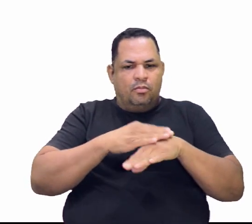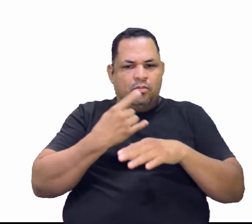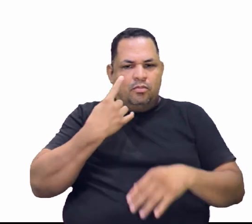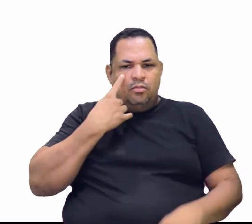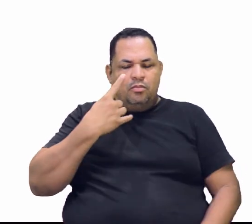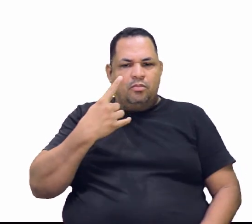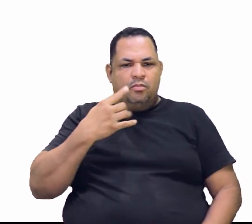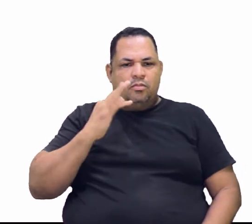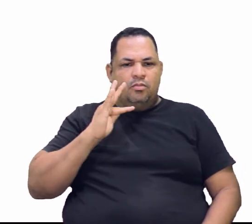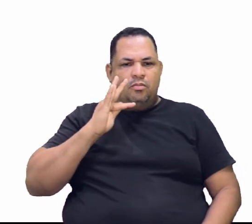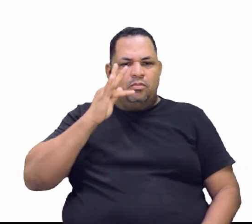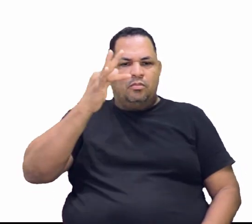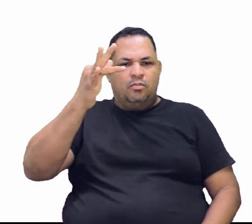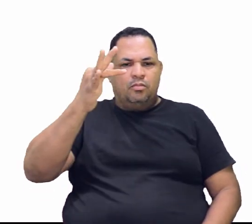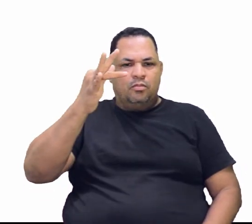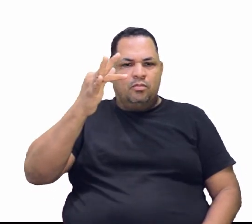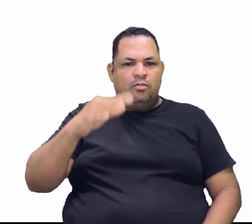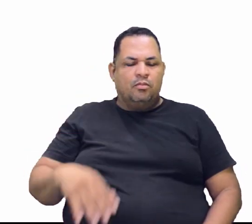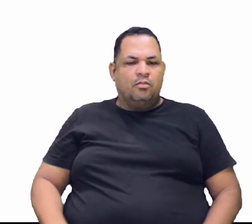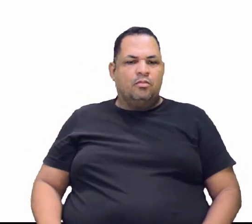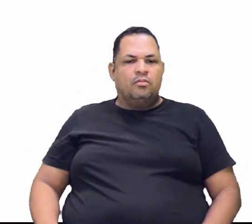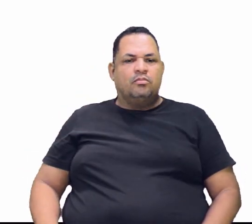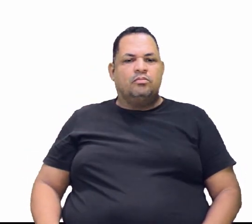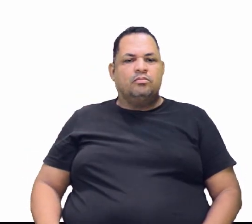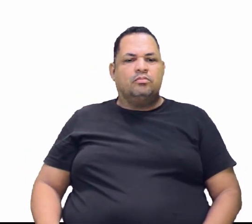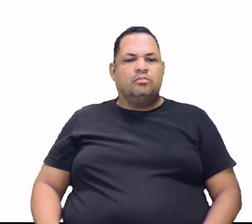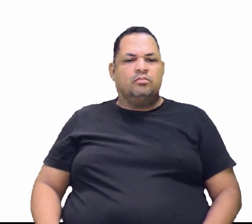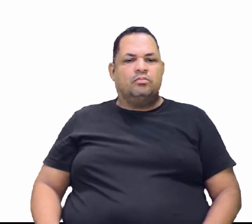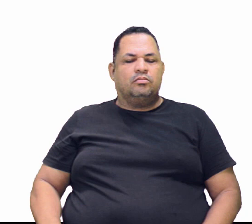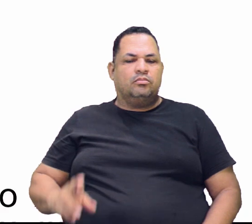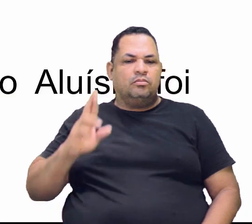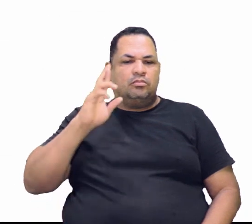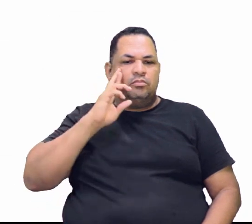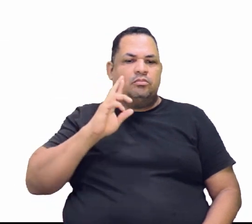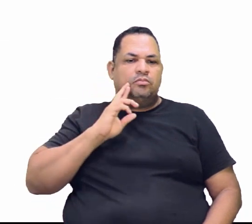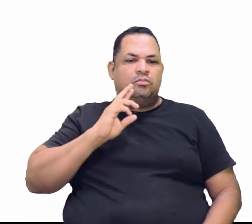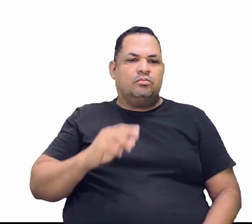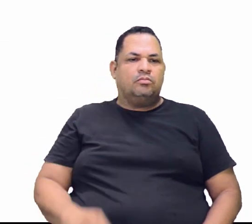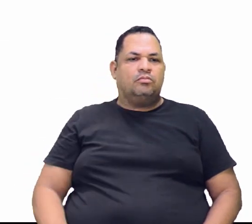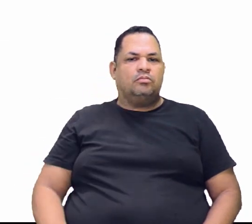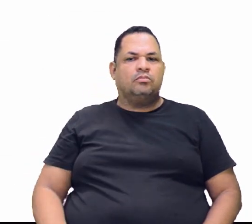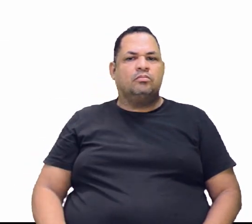sobre o futuro território de Rondônia.